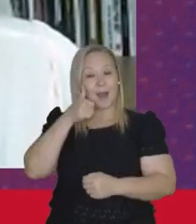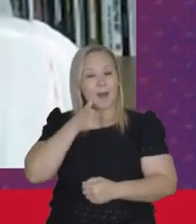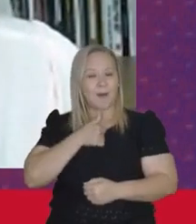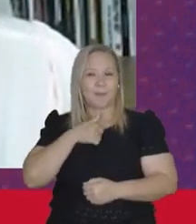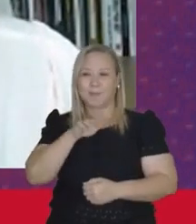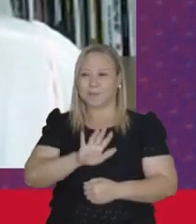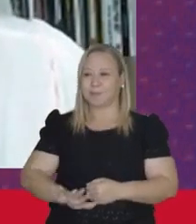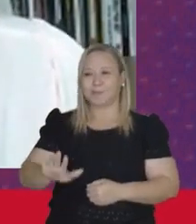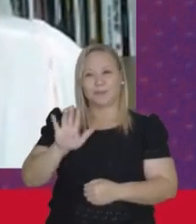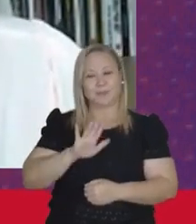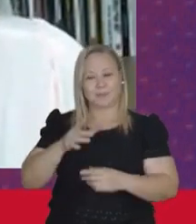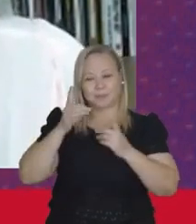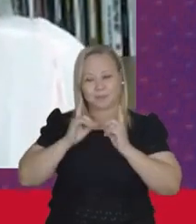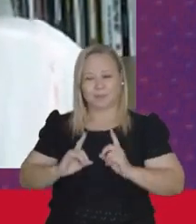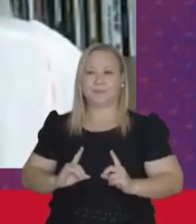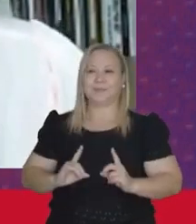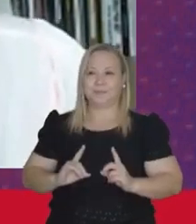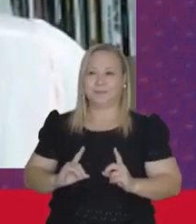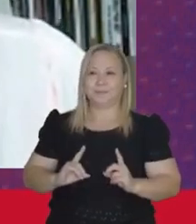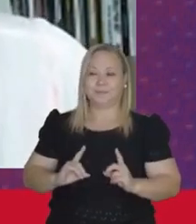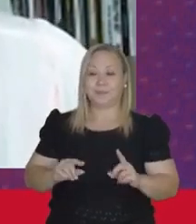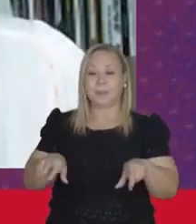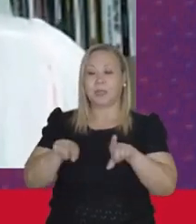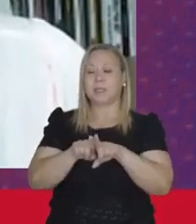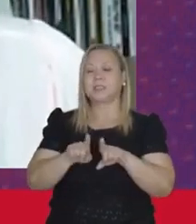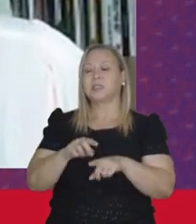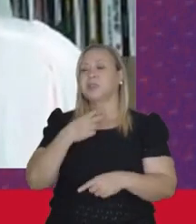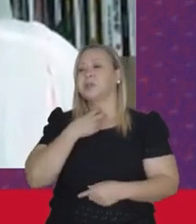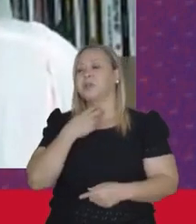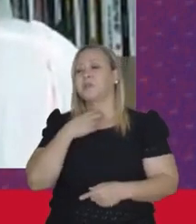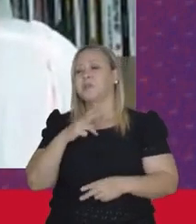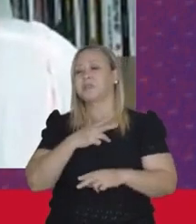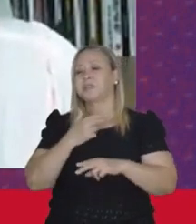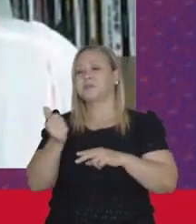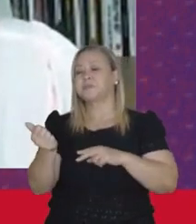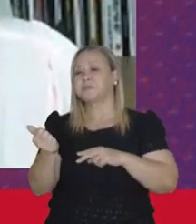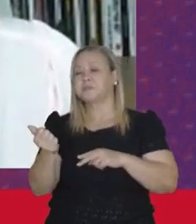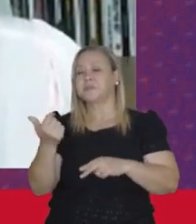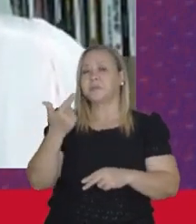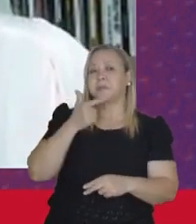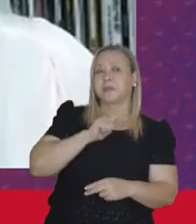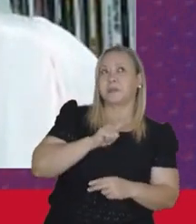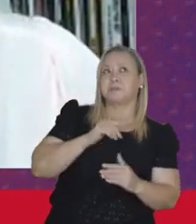com deficiência. Assim como nós não podemos alcançar uma sociedade